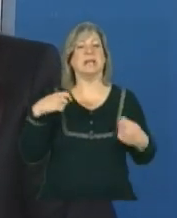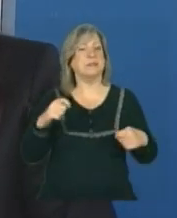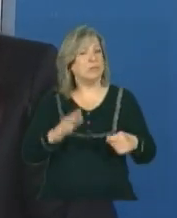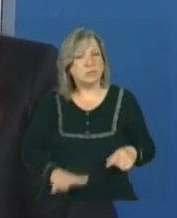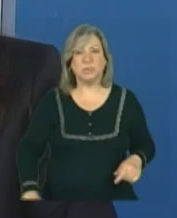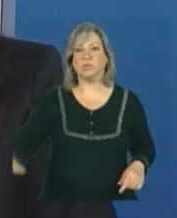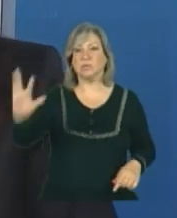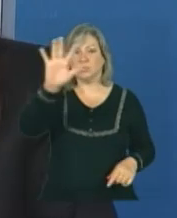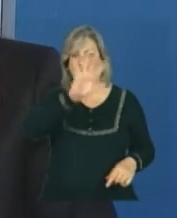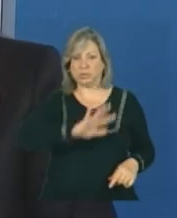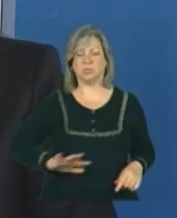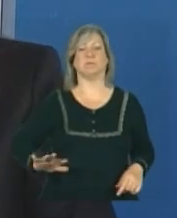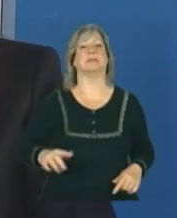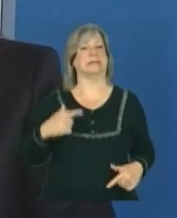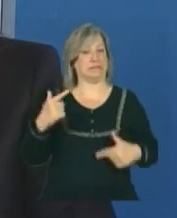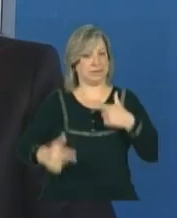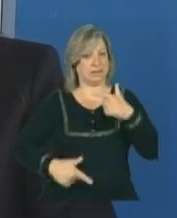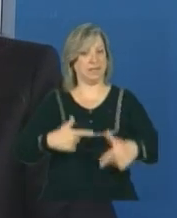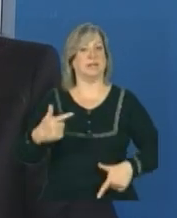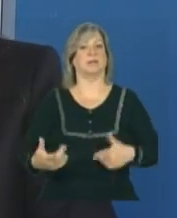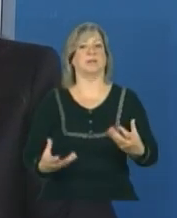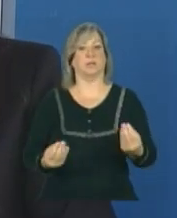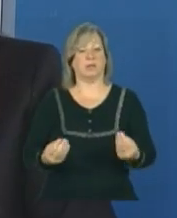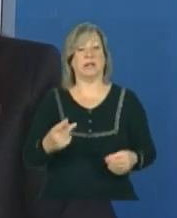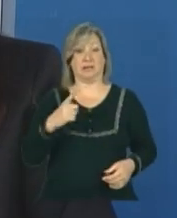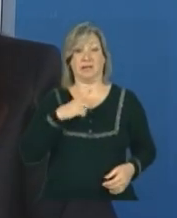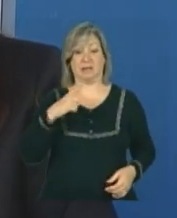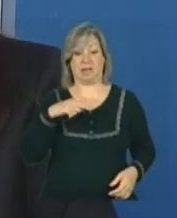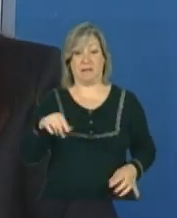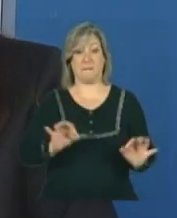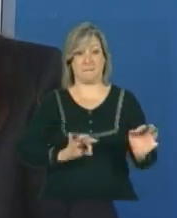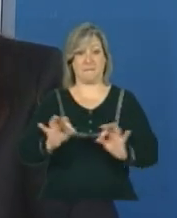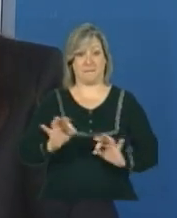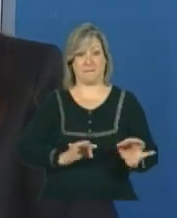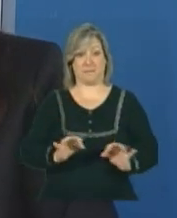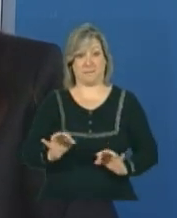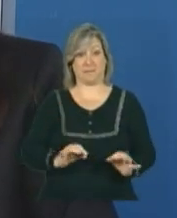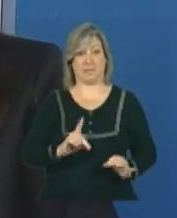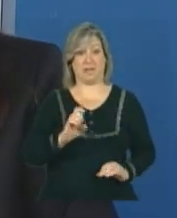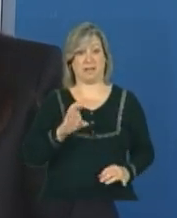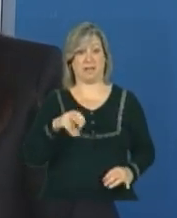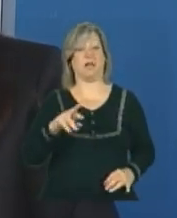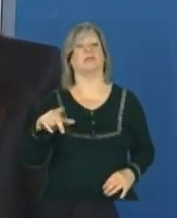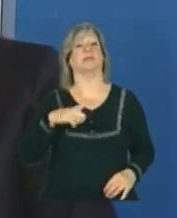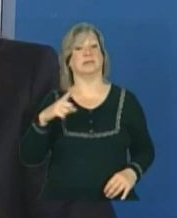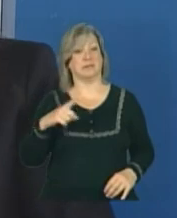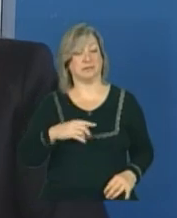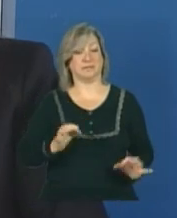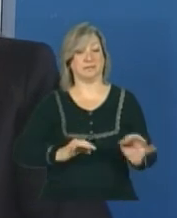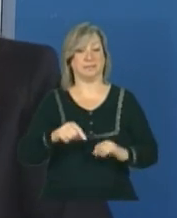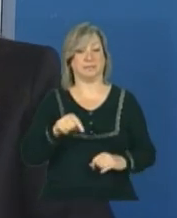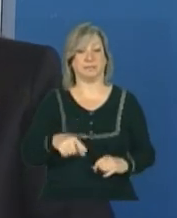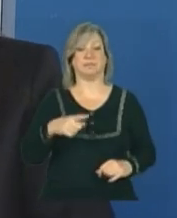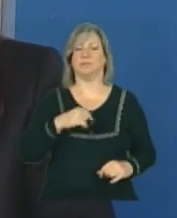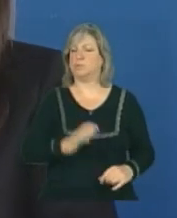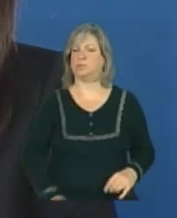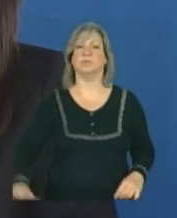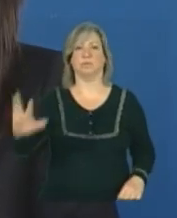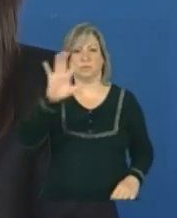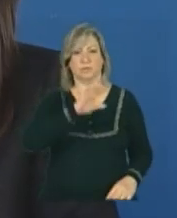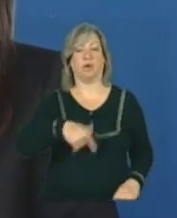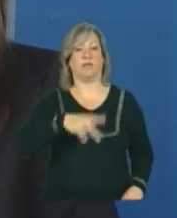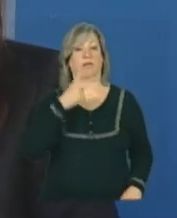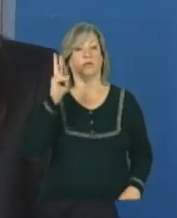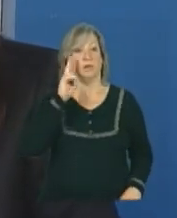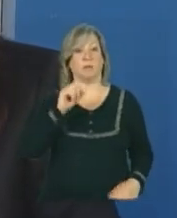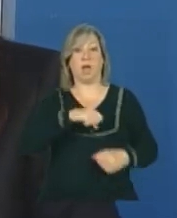universalizar a proteção básica, que é o que está previsto no plano decenal, é a universalização, e aí a universalização nós estamos falando de